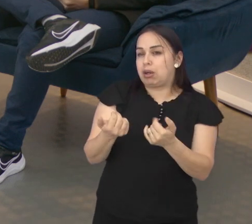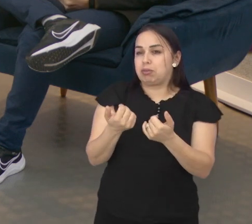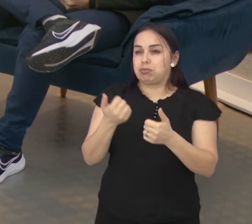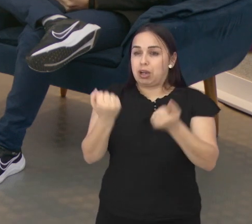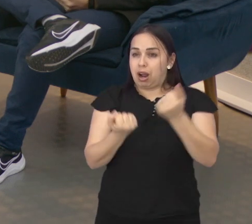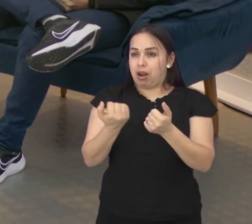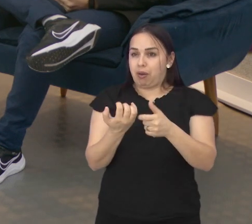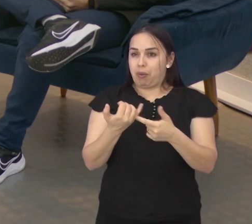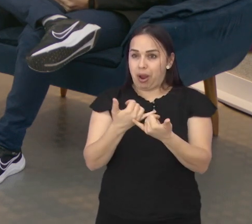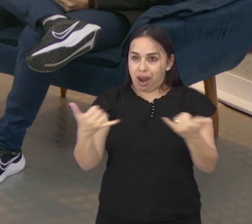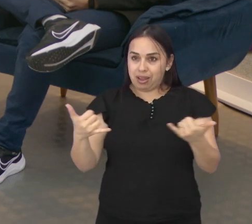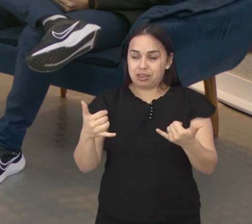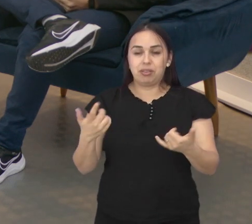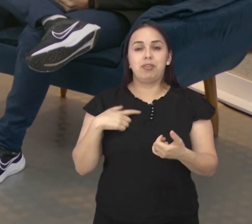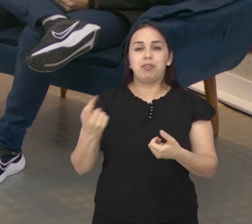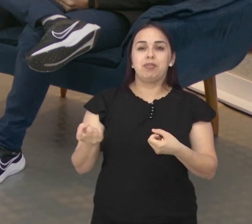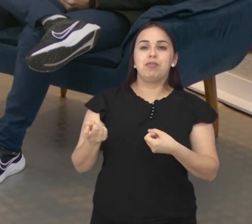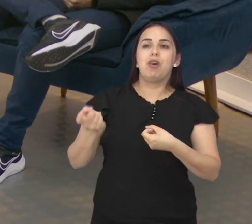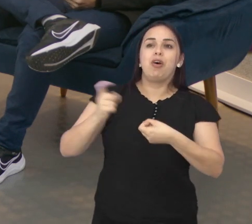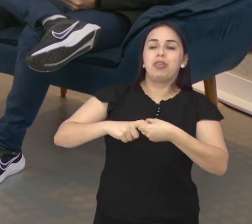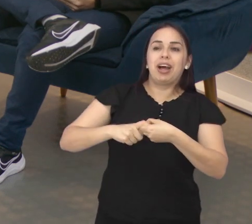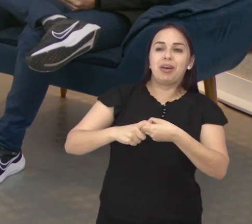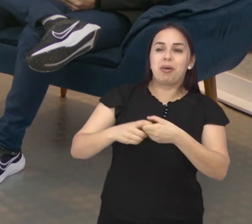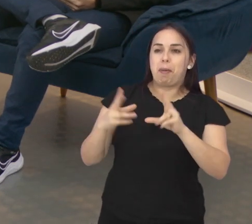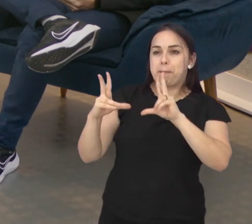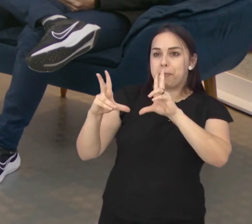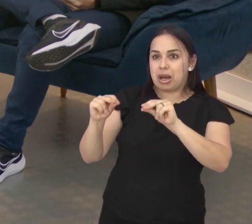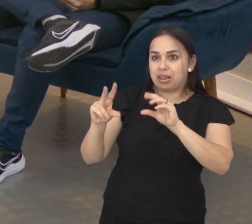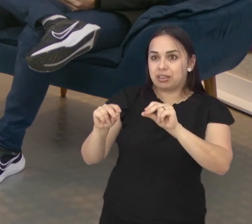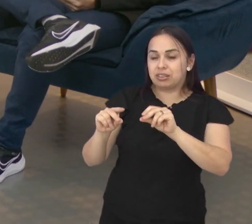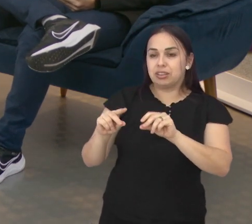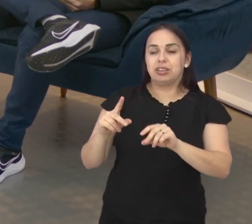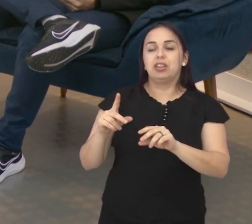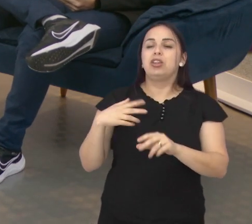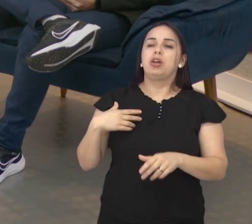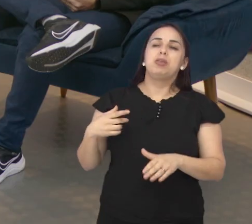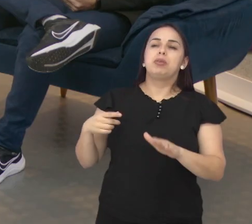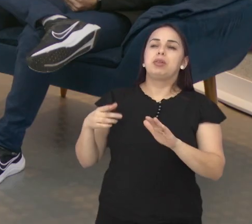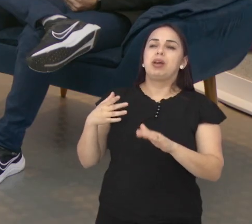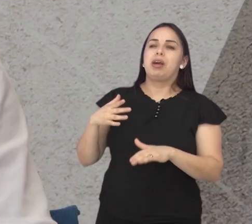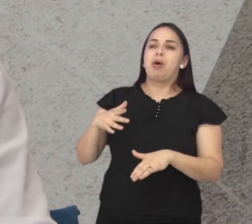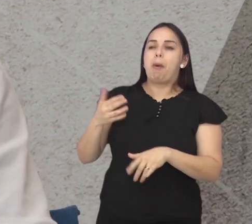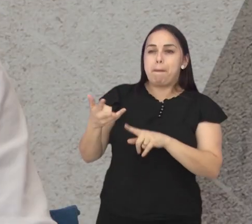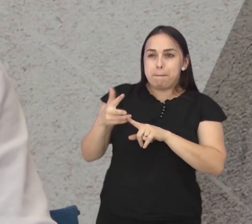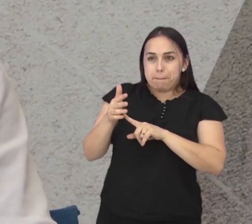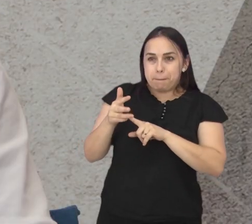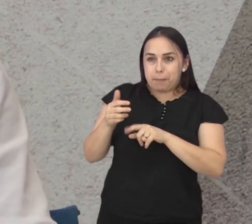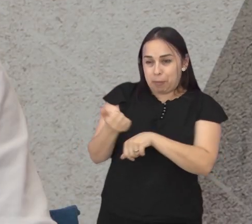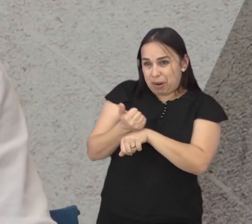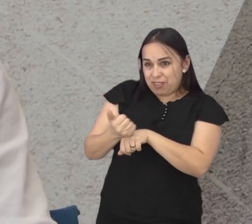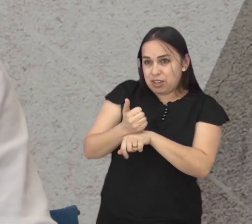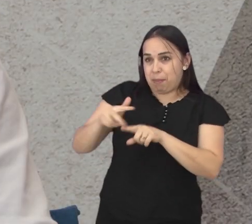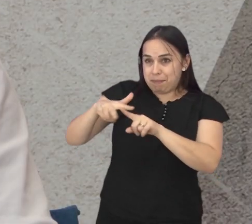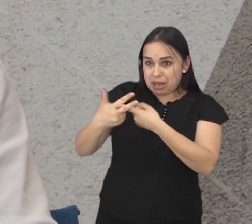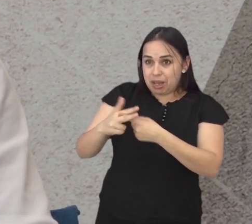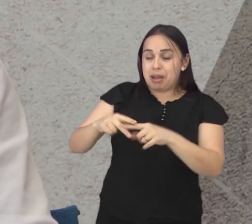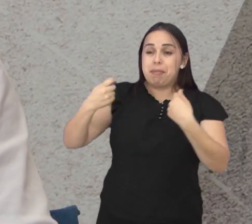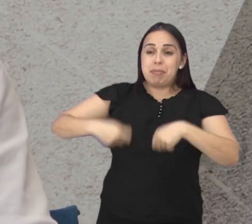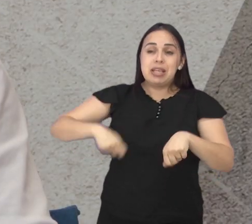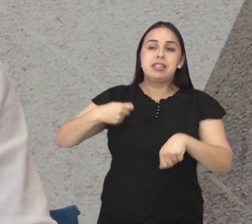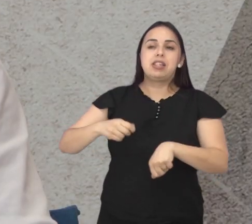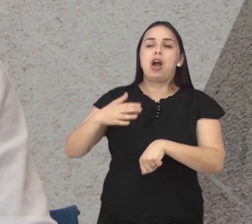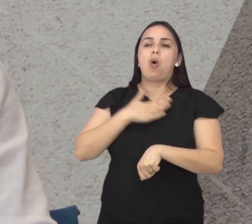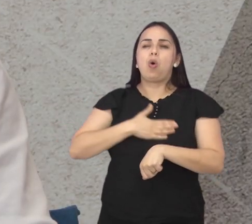vamos voltar para o nosso bate-papo aqui, Roberto. A gente estava falando de matemática. O mecânico precisa gostar de matemática,